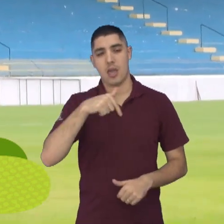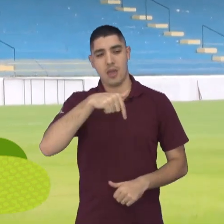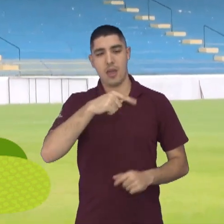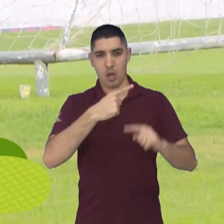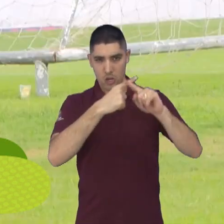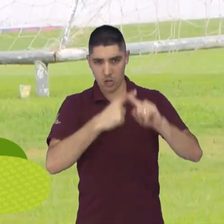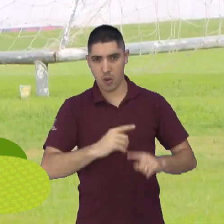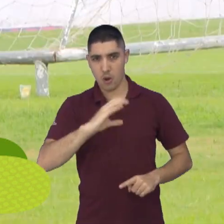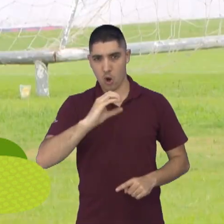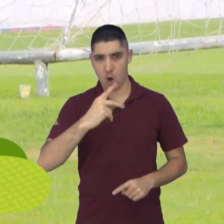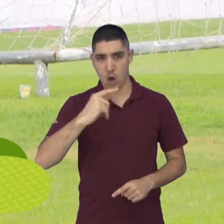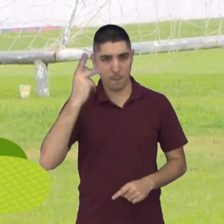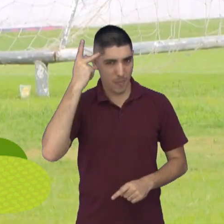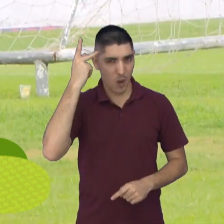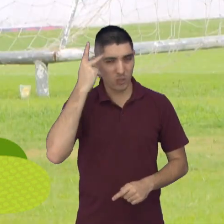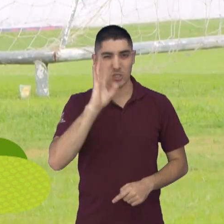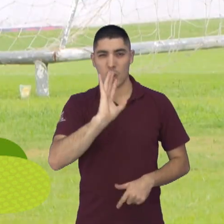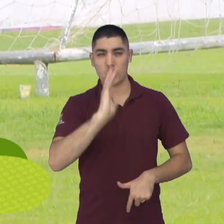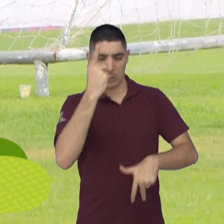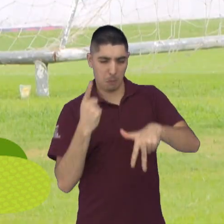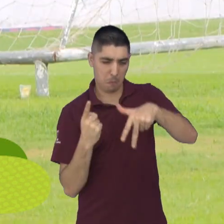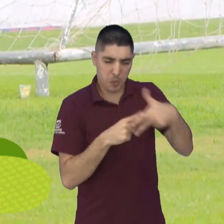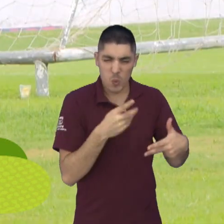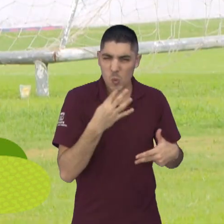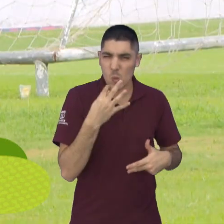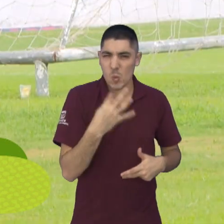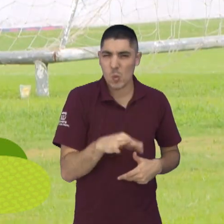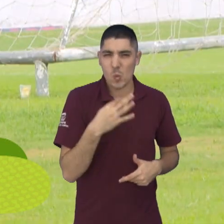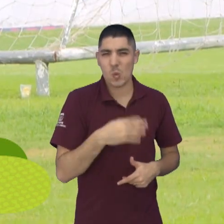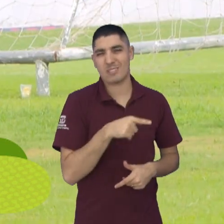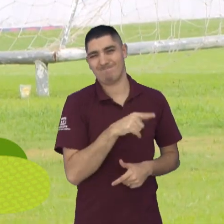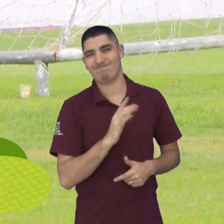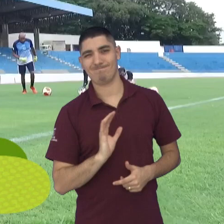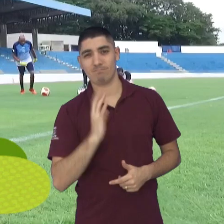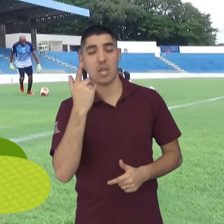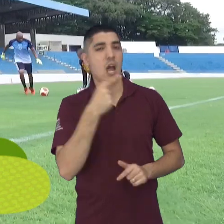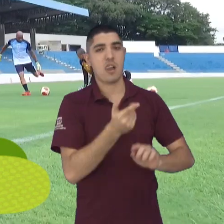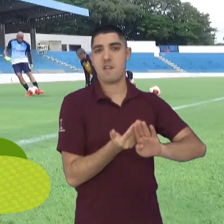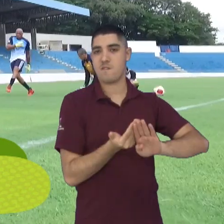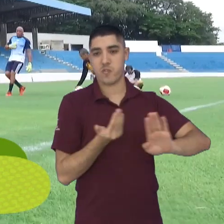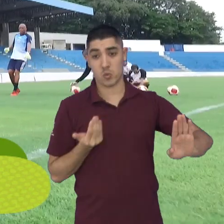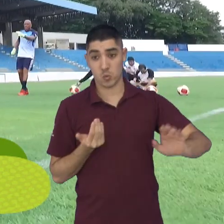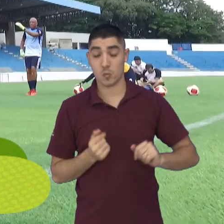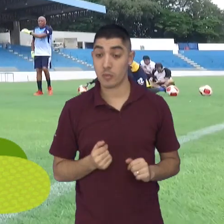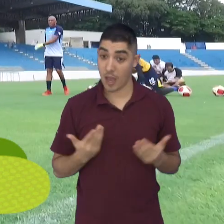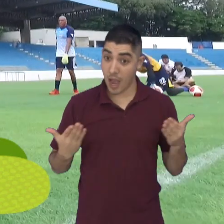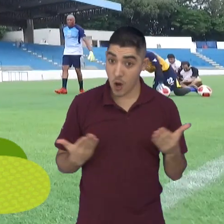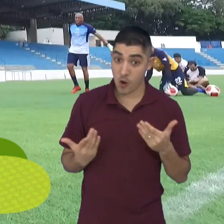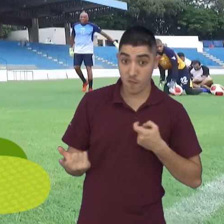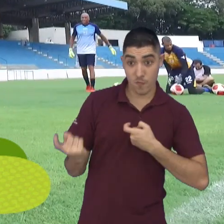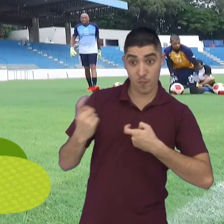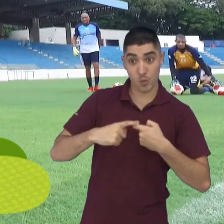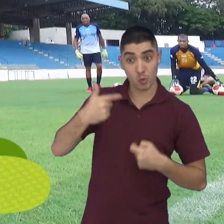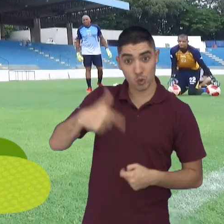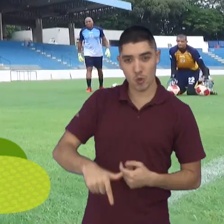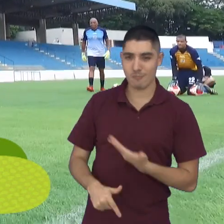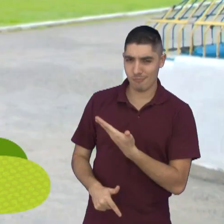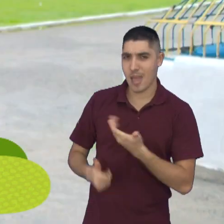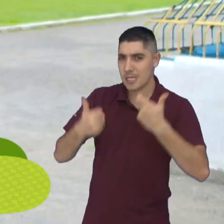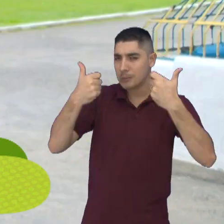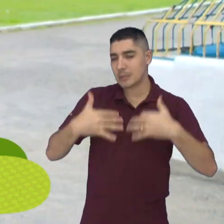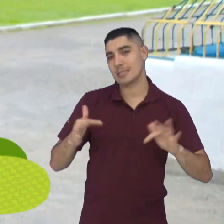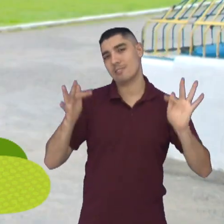Copa Paulista contra a Portuguesa e perdeu o restante da competição. De volta na A2, ele celebra o